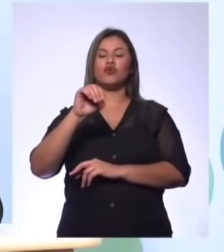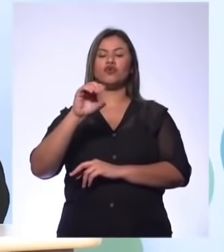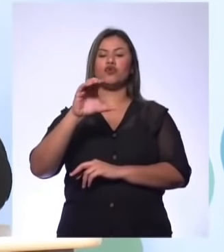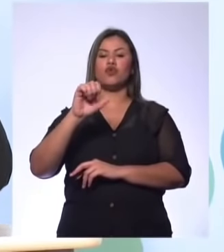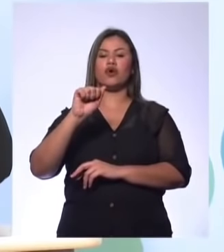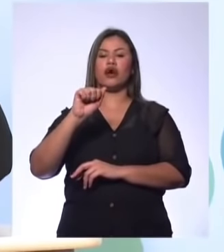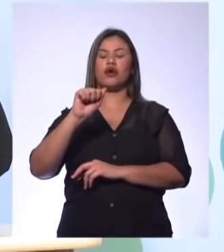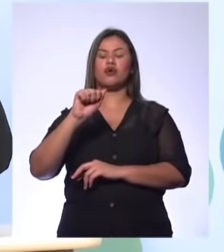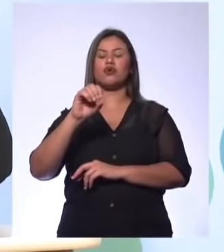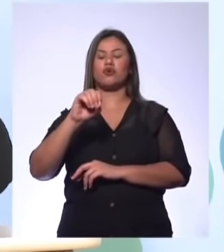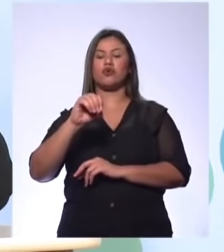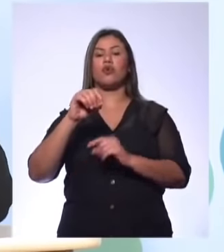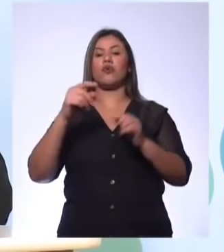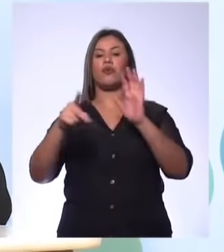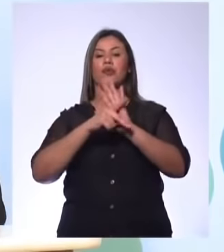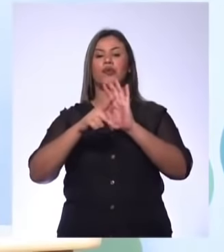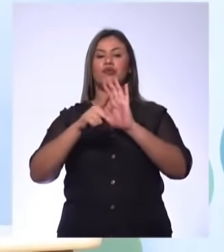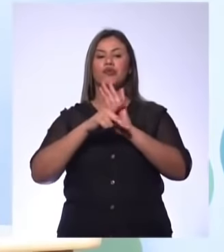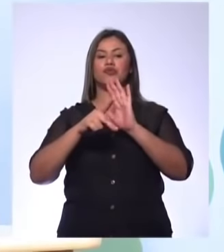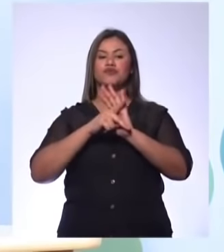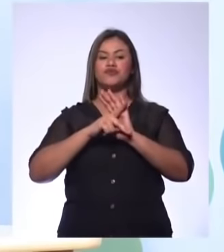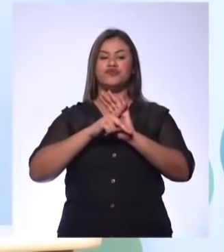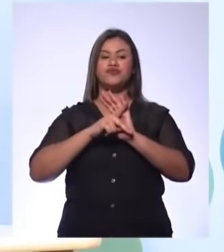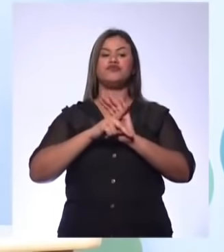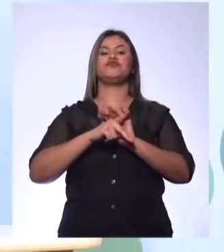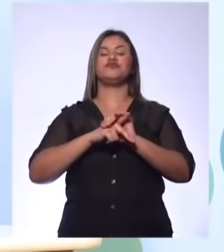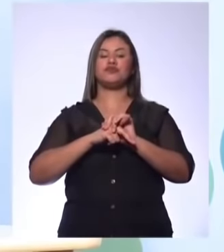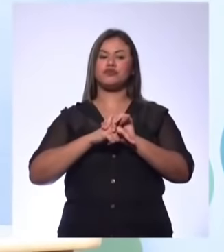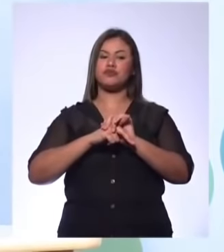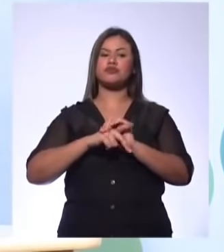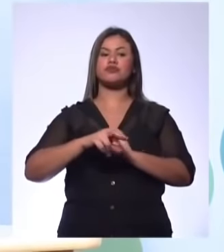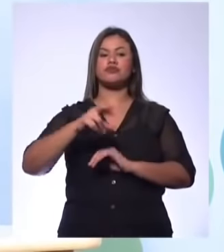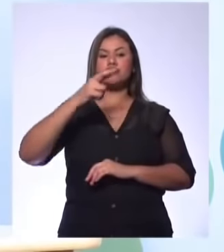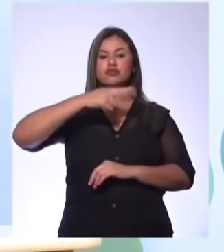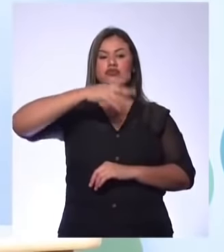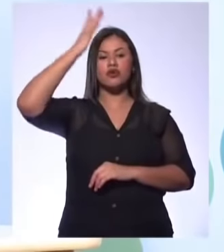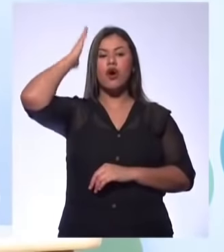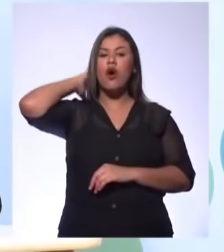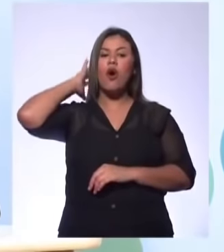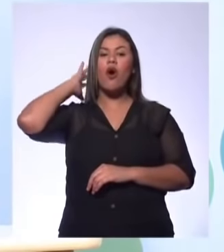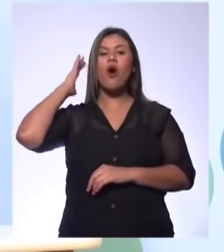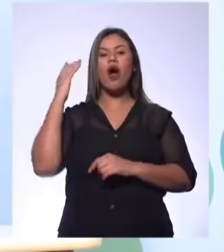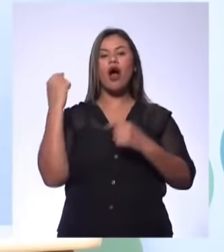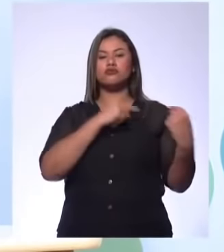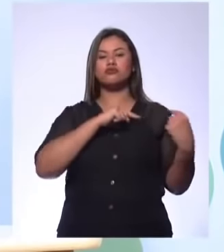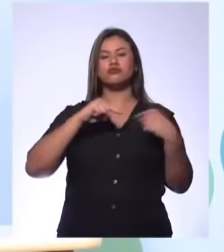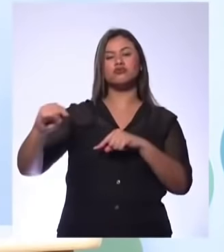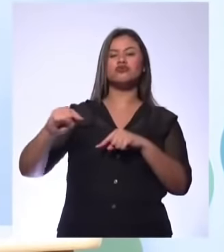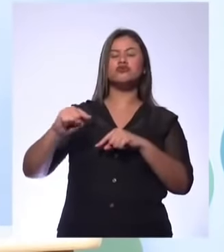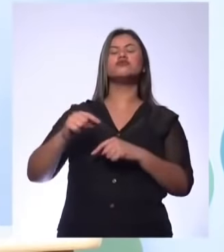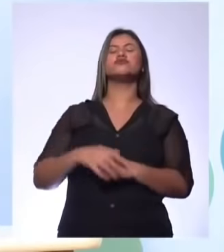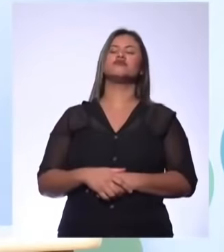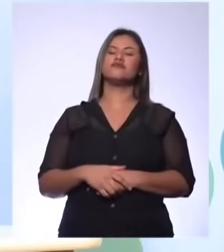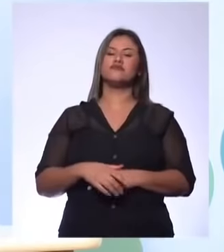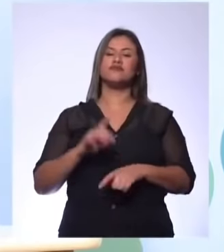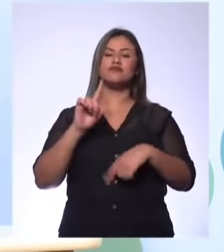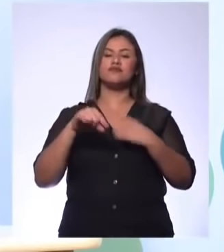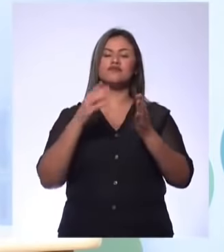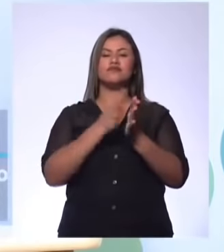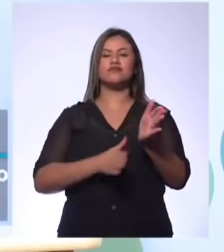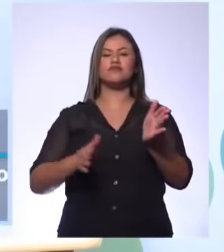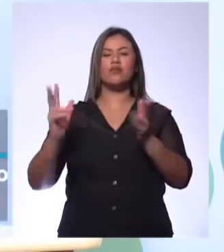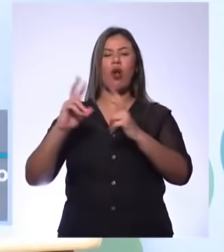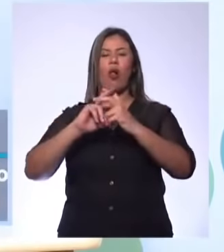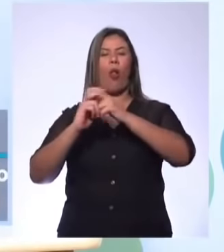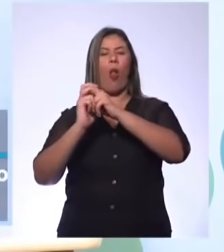aí Rômulus Augustus, último imperador romano. E aí depois você vai ter um período aí de briga, de